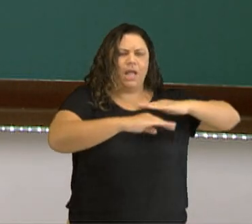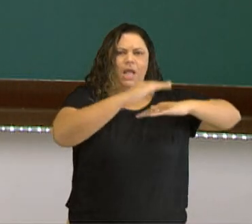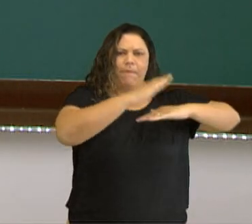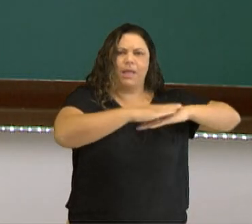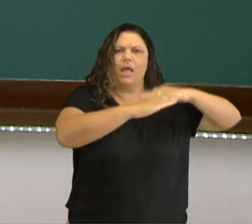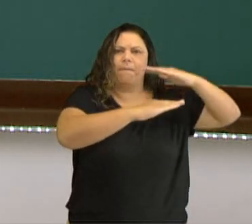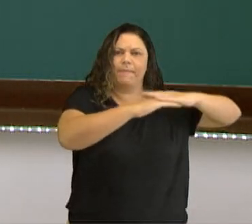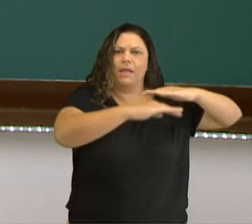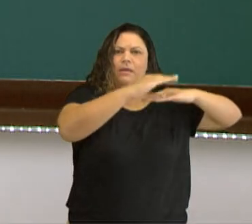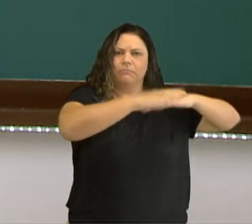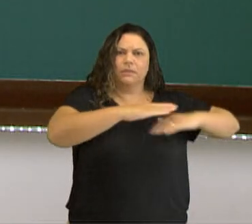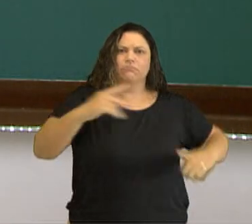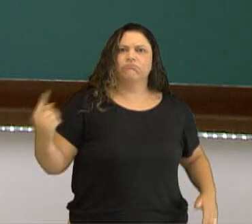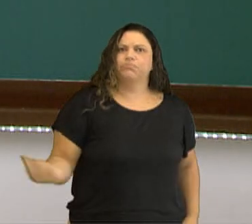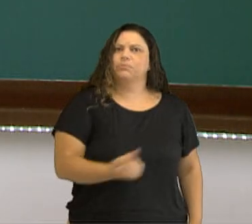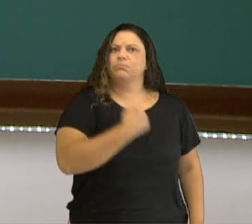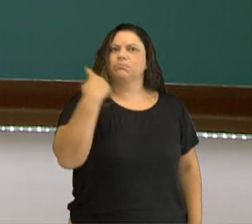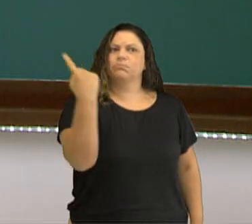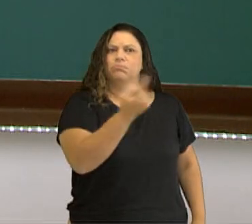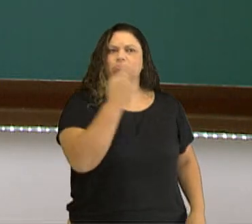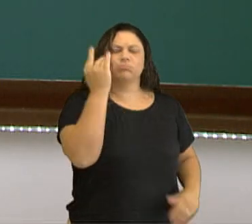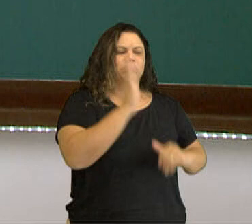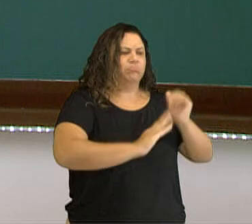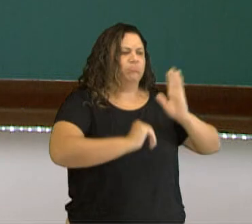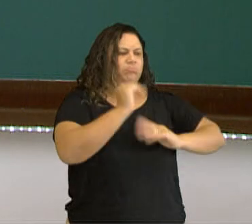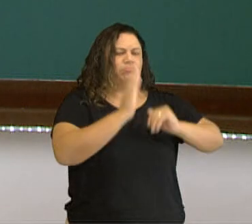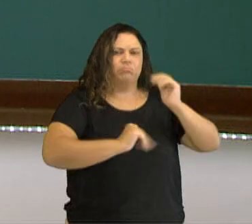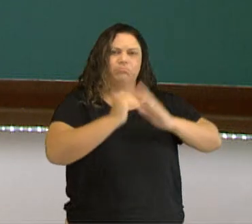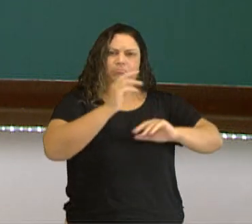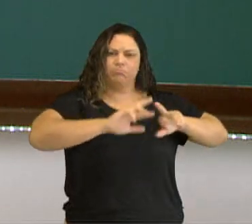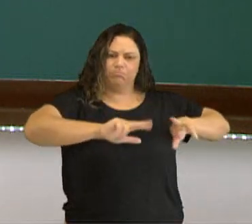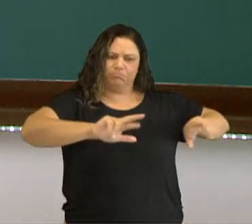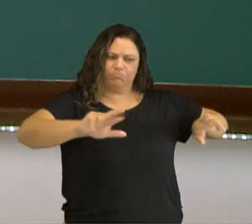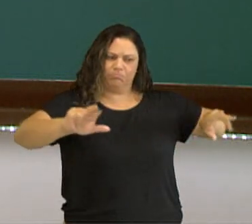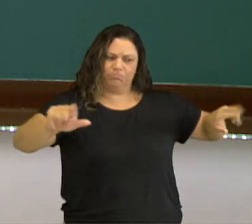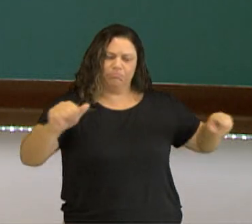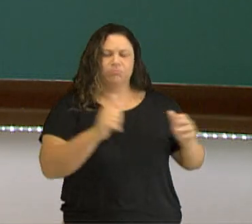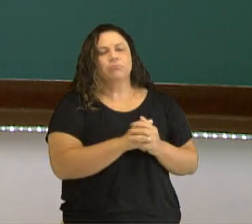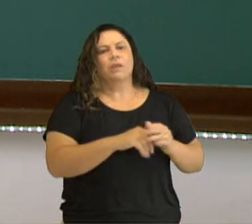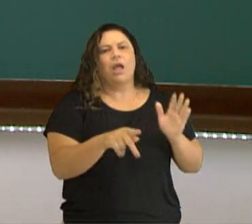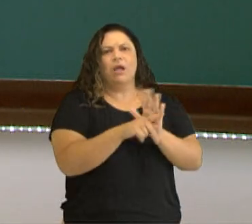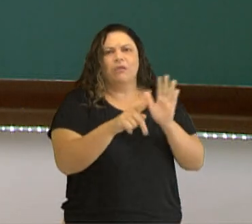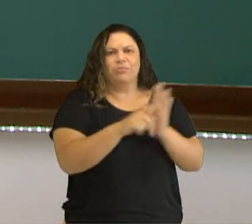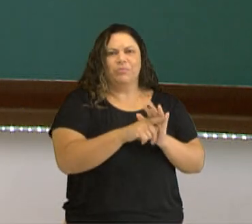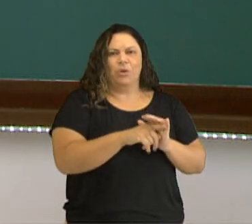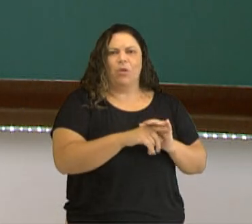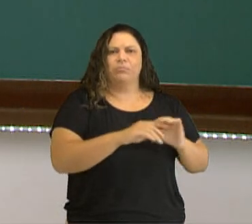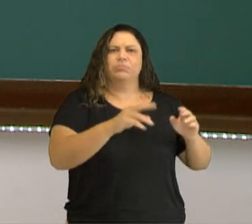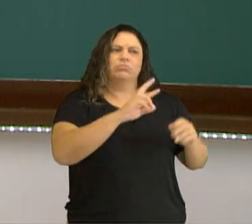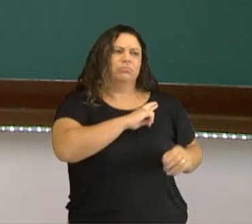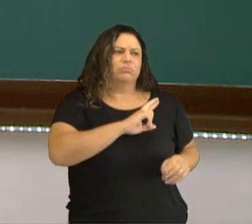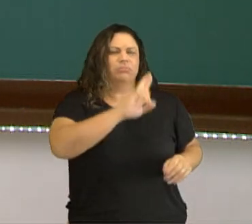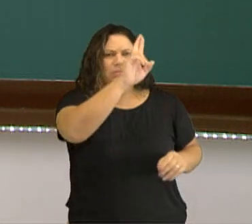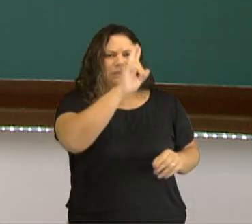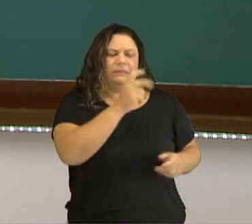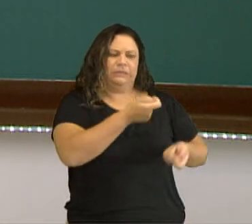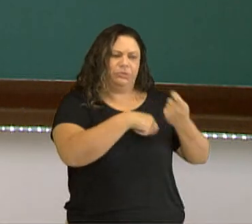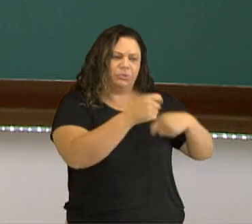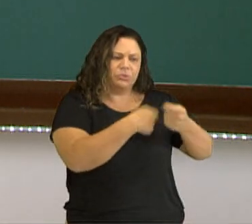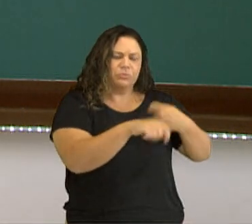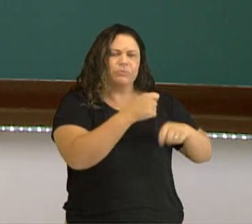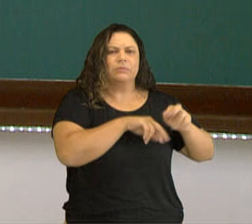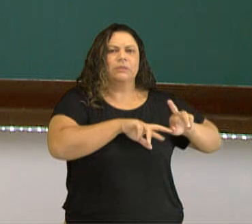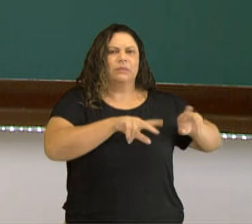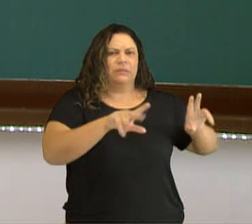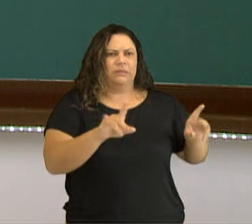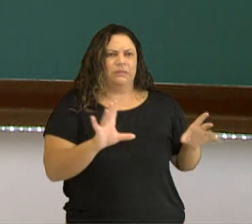metros, realizaram a construção de edifícios, né, de edifícios religiosos, de edifícios administrativos, e